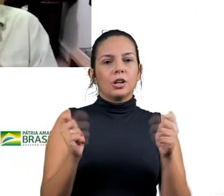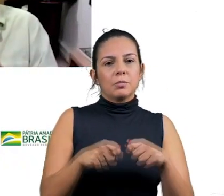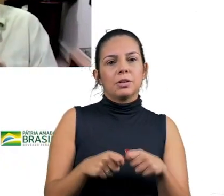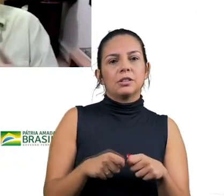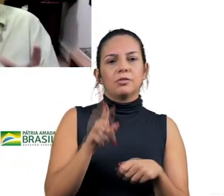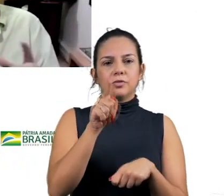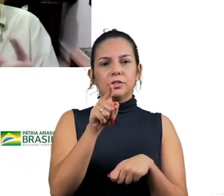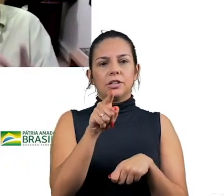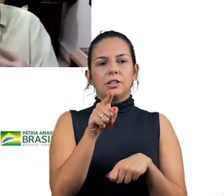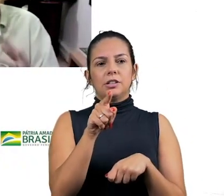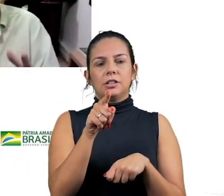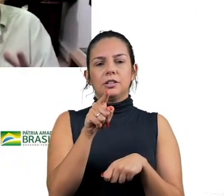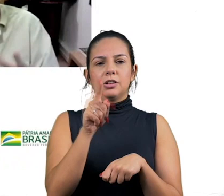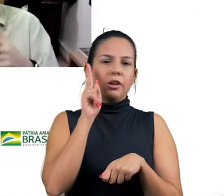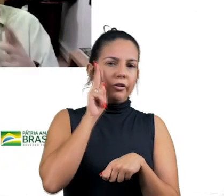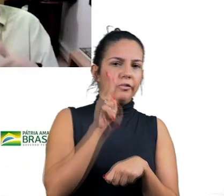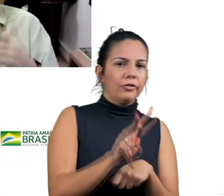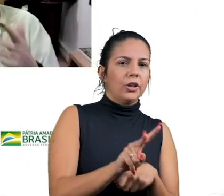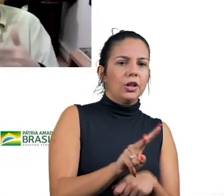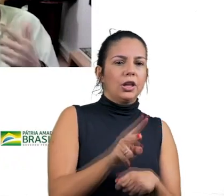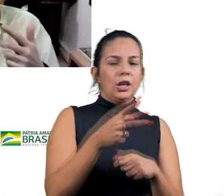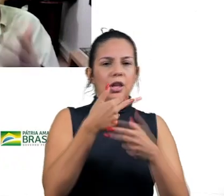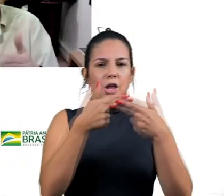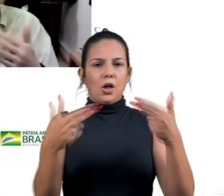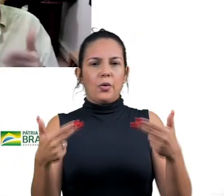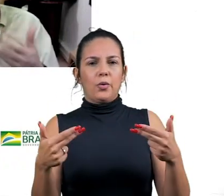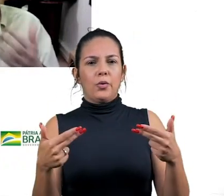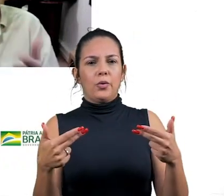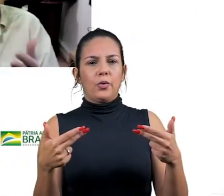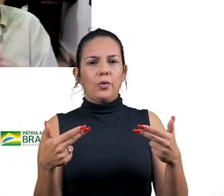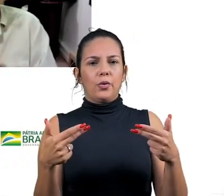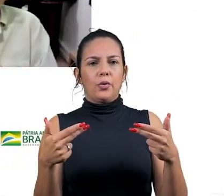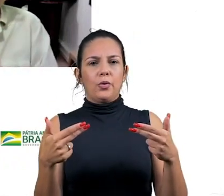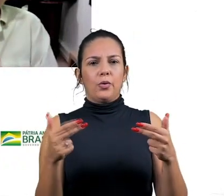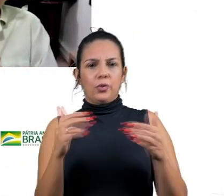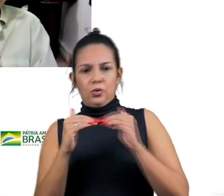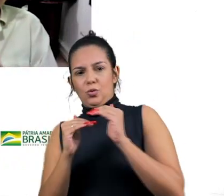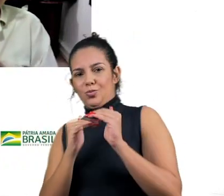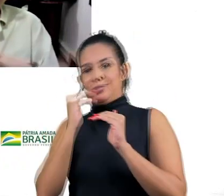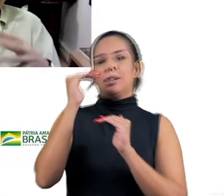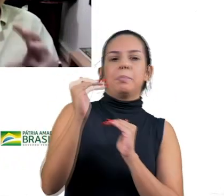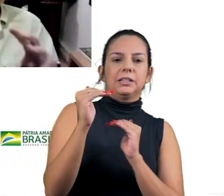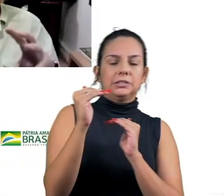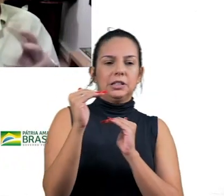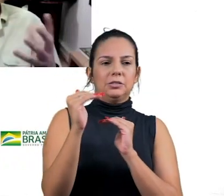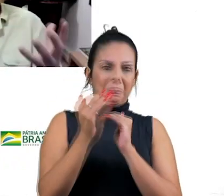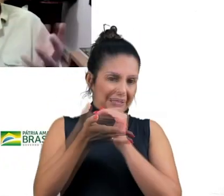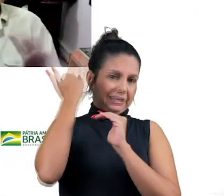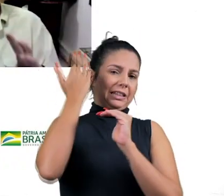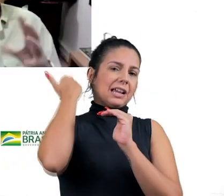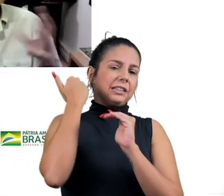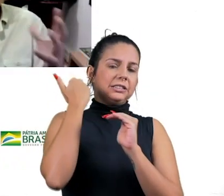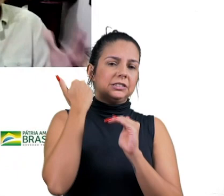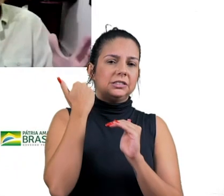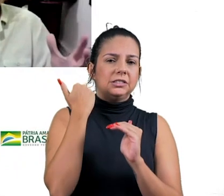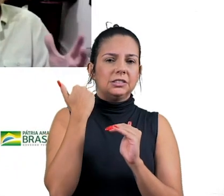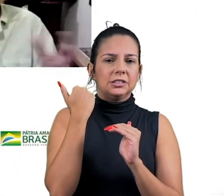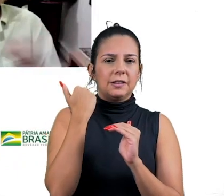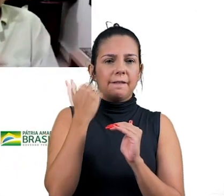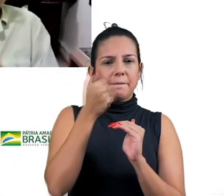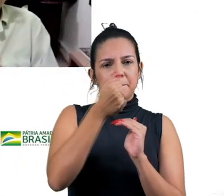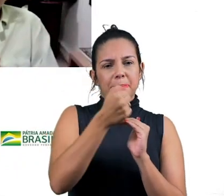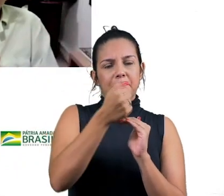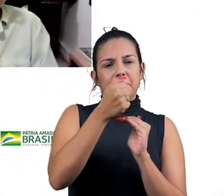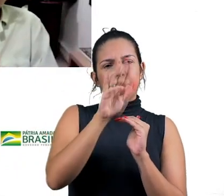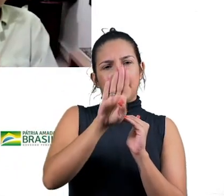de você ver algo se tornar ultrapassado, né? Quer dizer, a taxa de